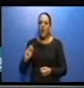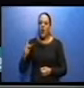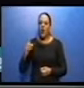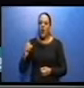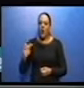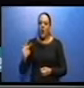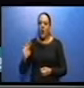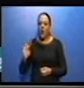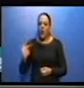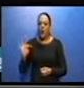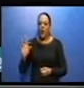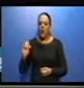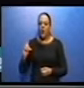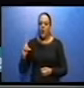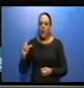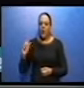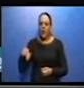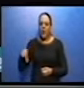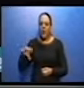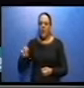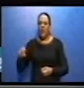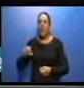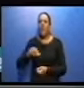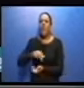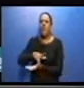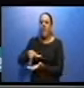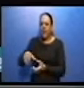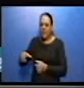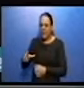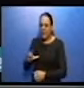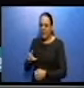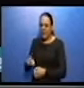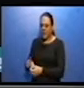os outros municípios aqui circunscritos nessa área.